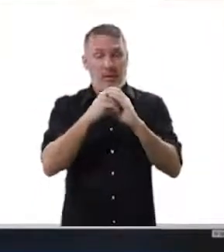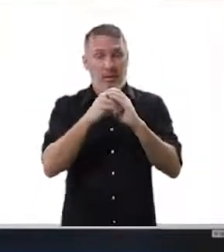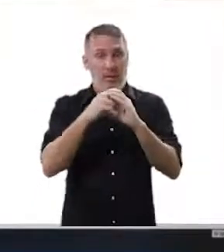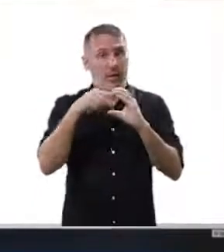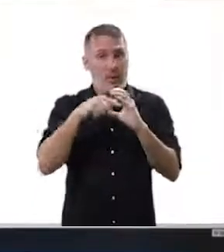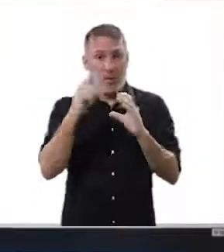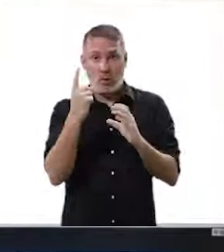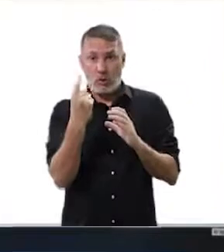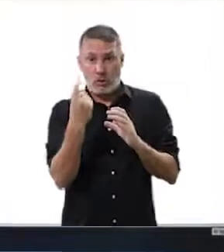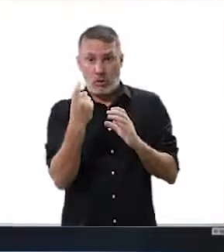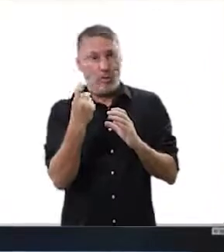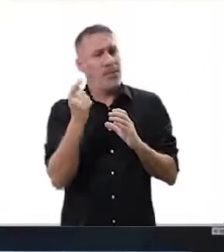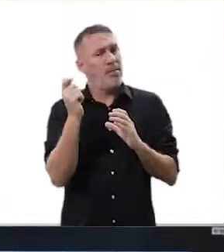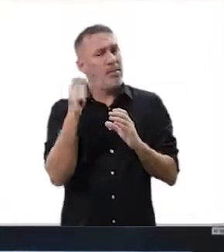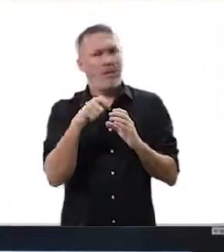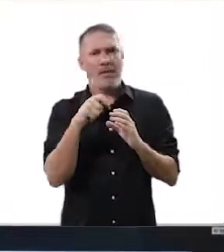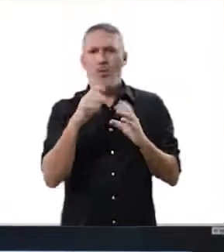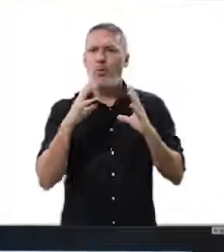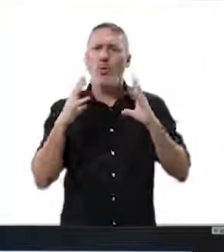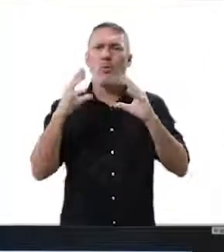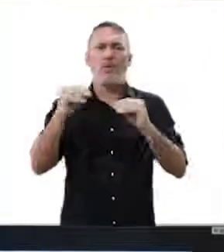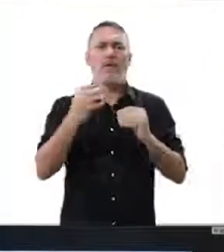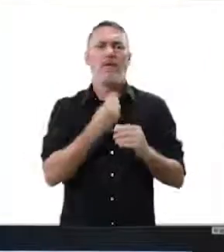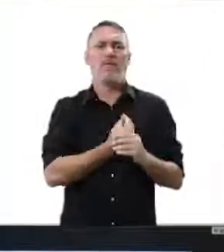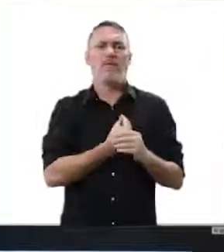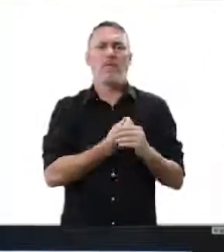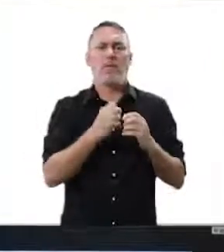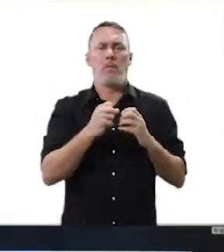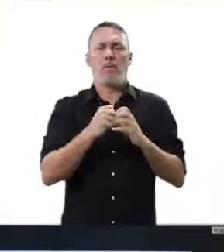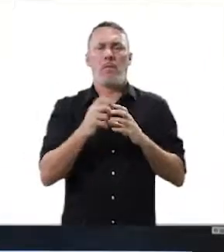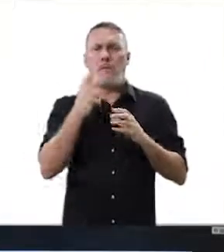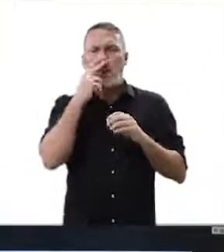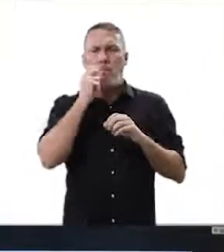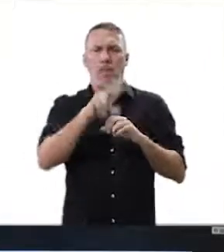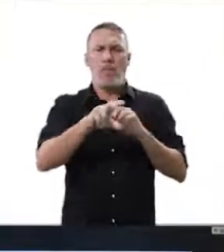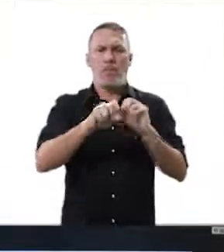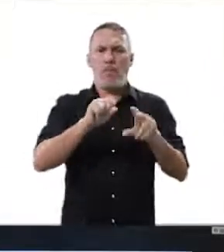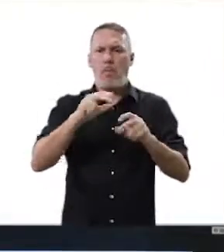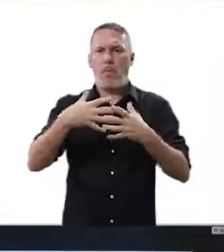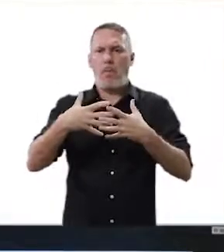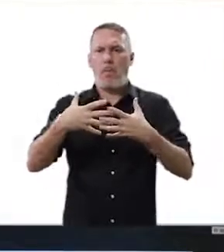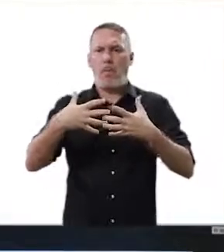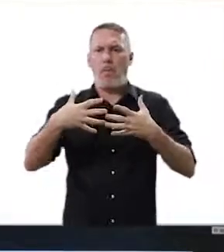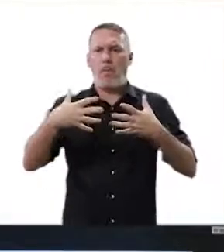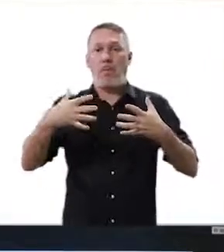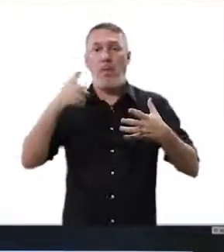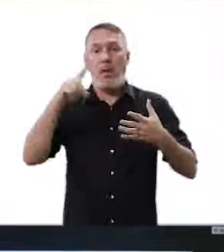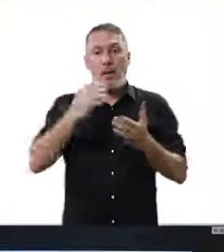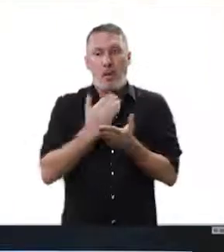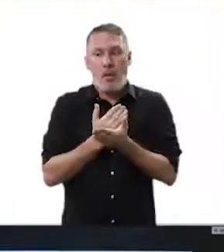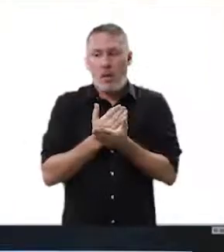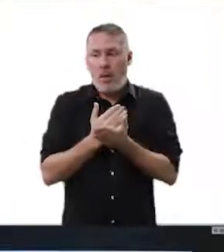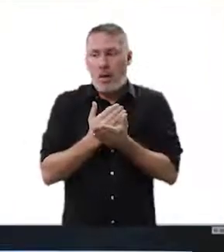ser vivo. Ela vai ser a unidade fisiológica. Ela vai ter todas as estruturas